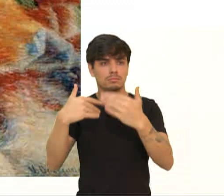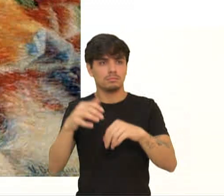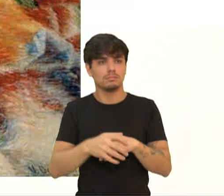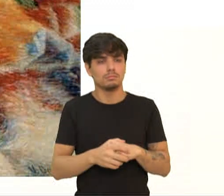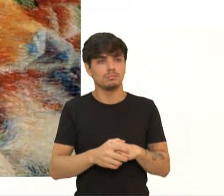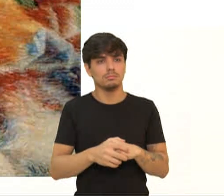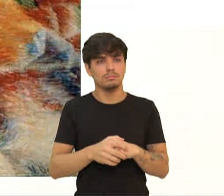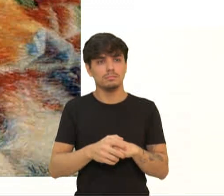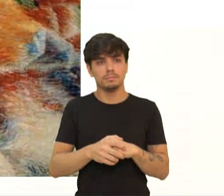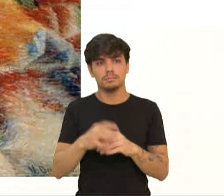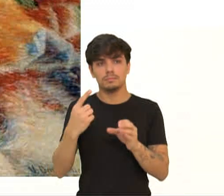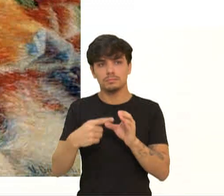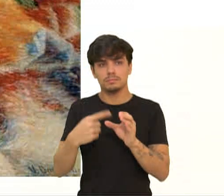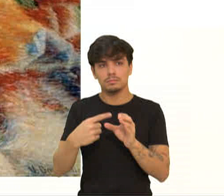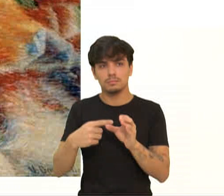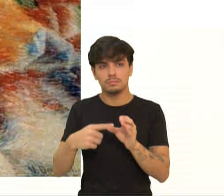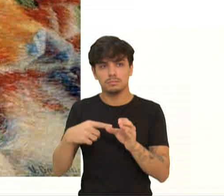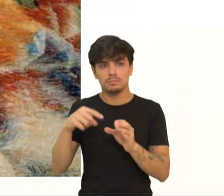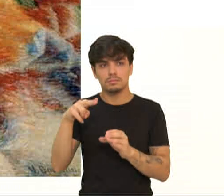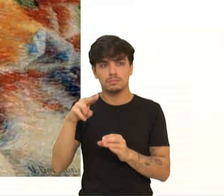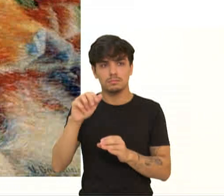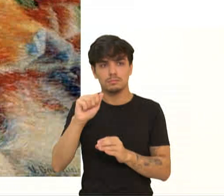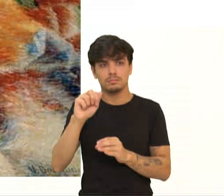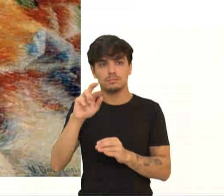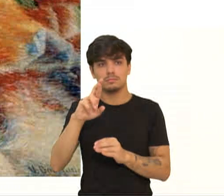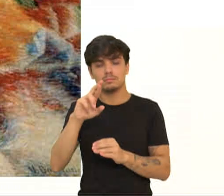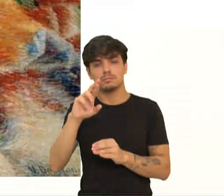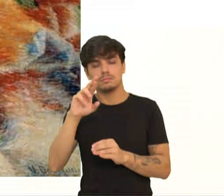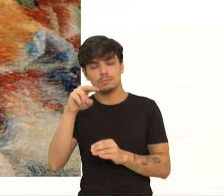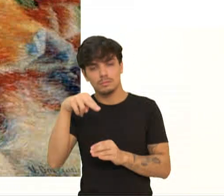Boccioni. Esse é um autorretrato dele.